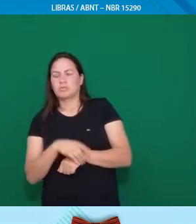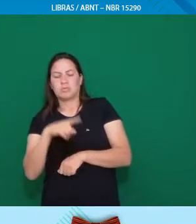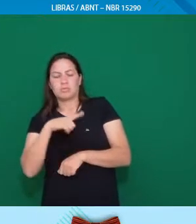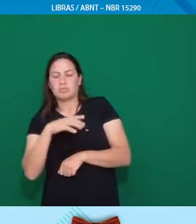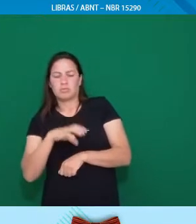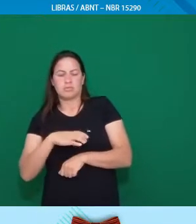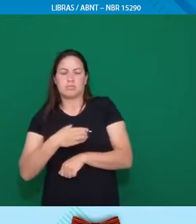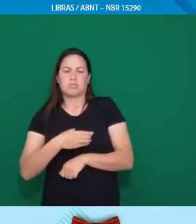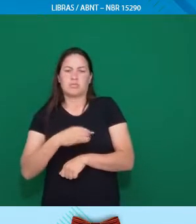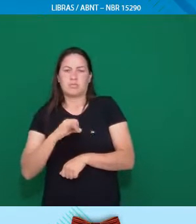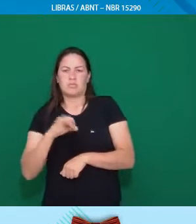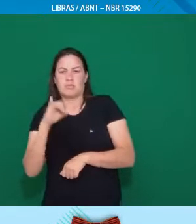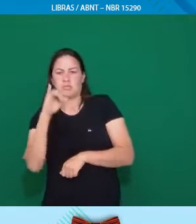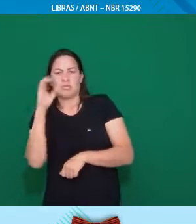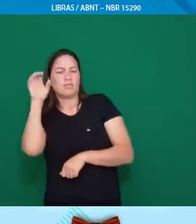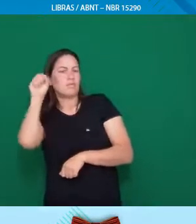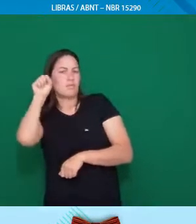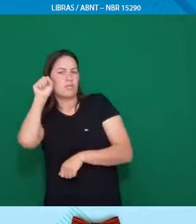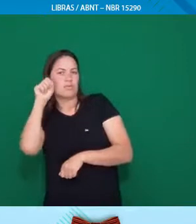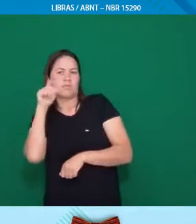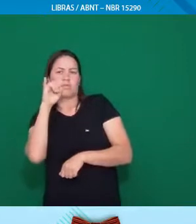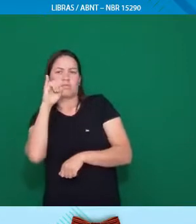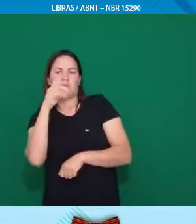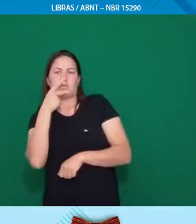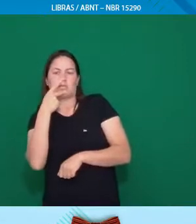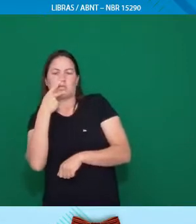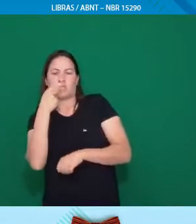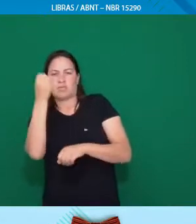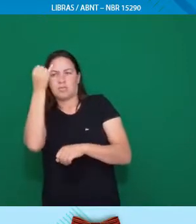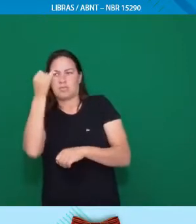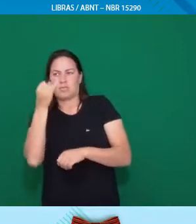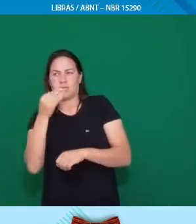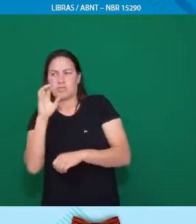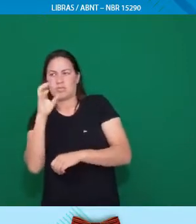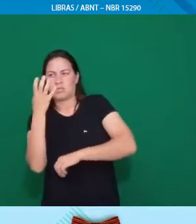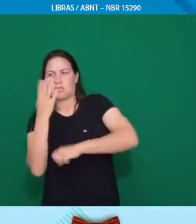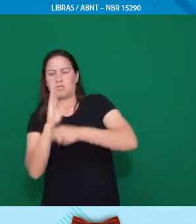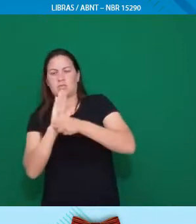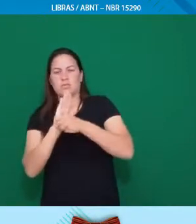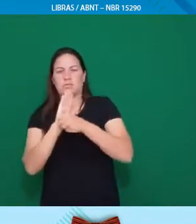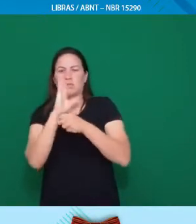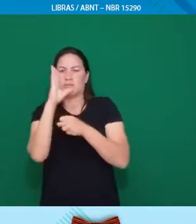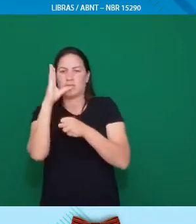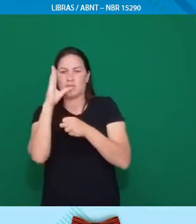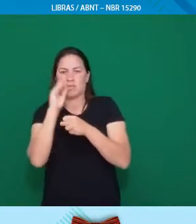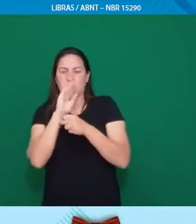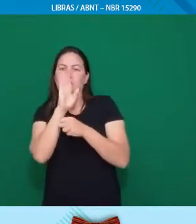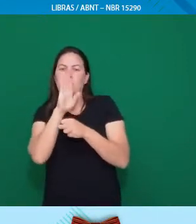pouquinho ainda importante a gente eu vi o senhor deixar o seu relato aí